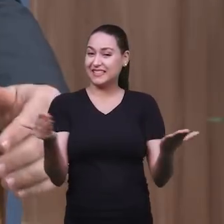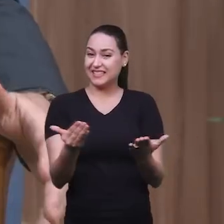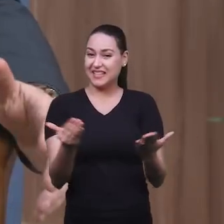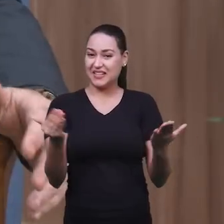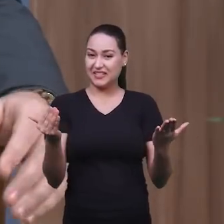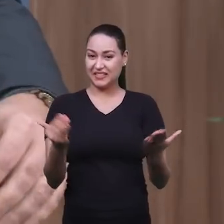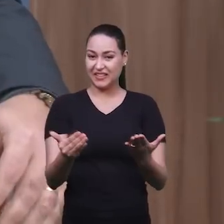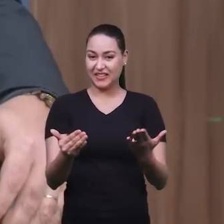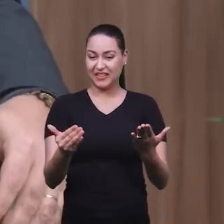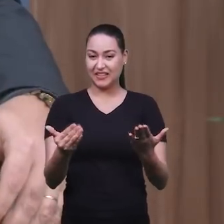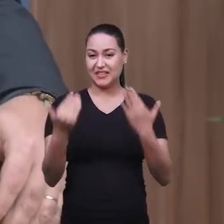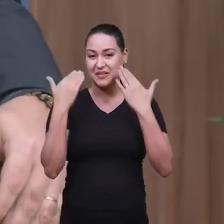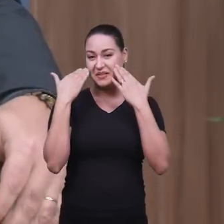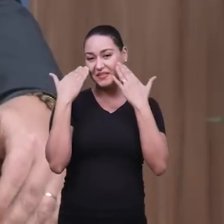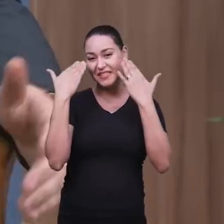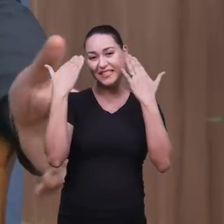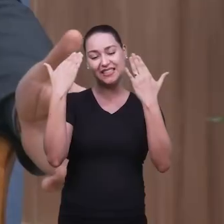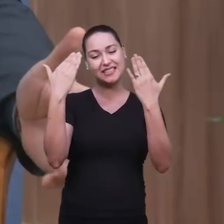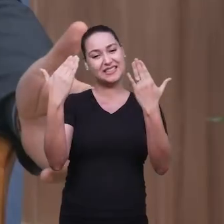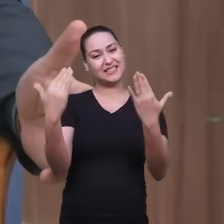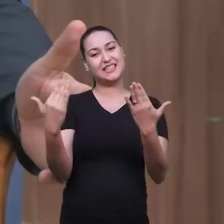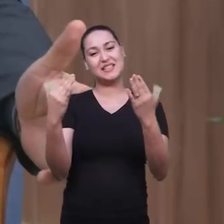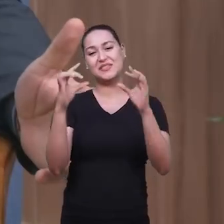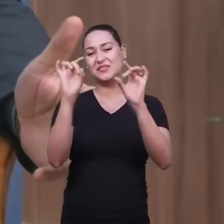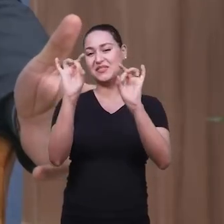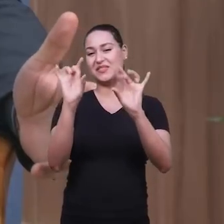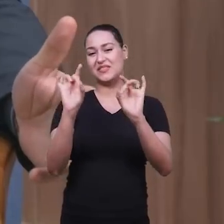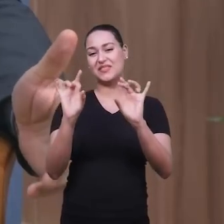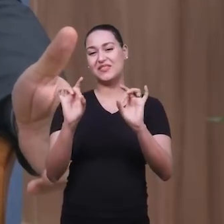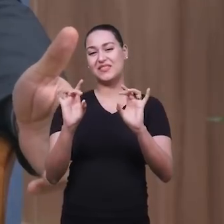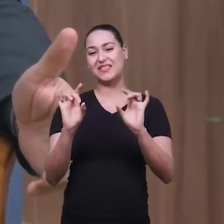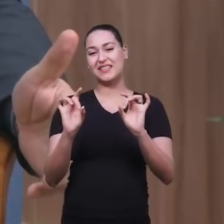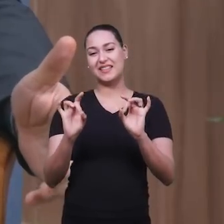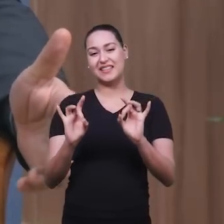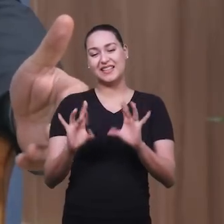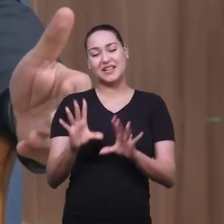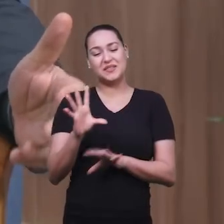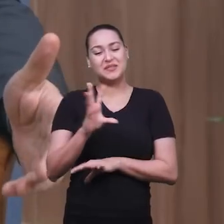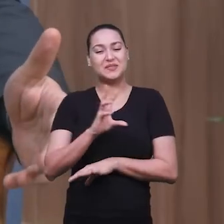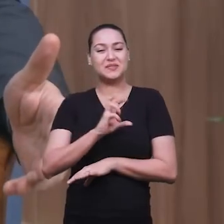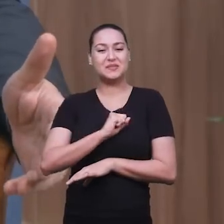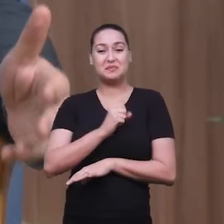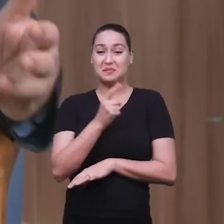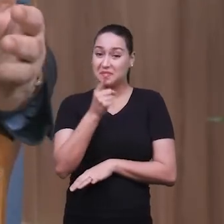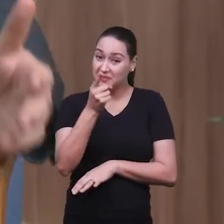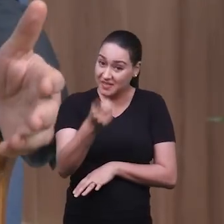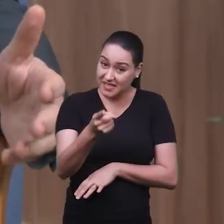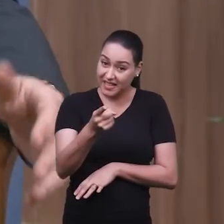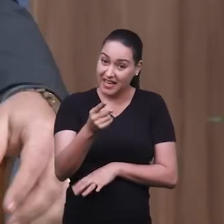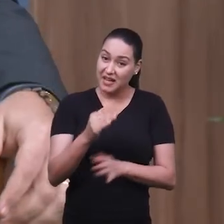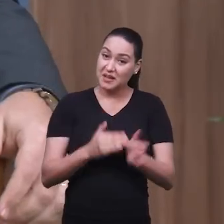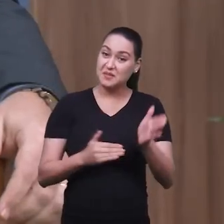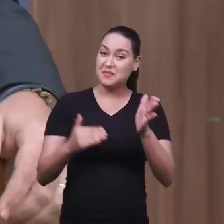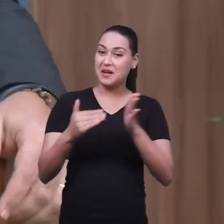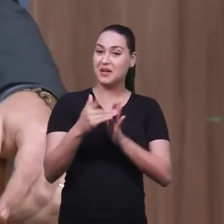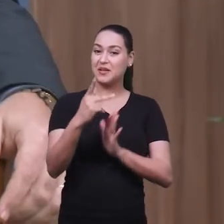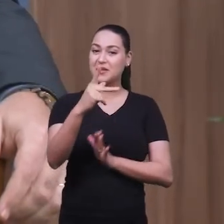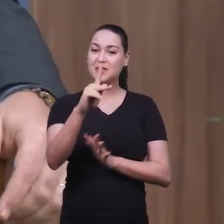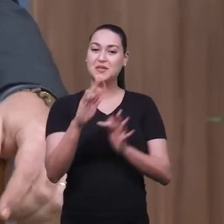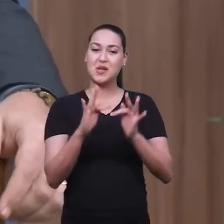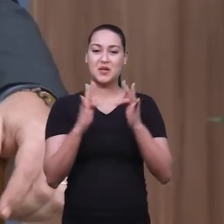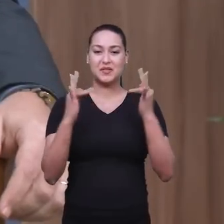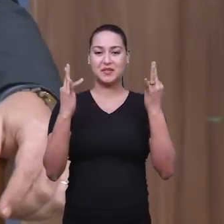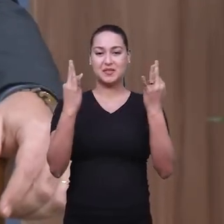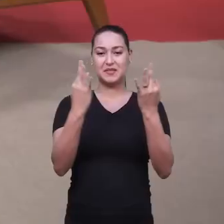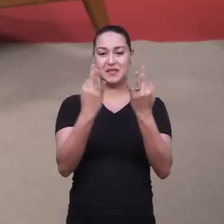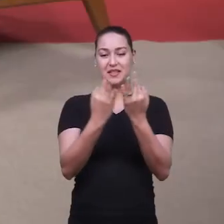agora mais uma edição deste programa que é feito especialmente com todo carinho para você e para toda a